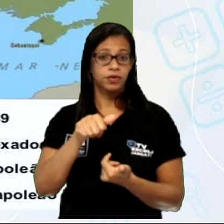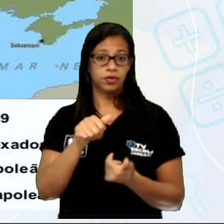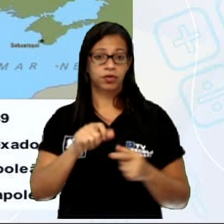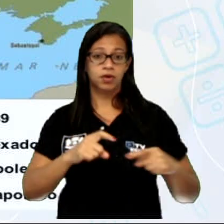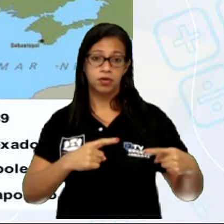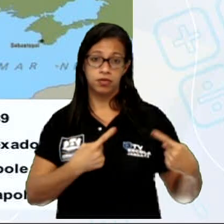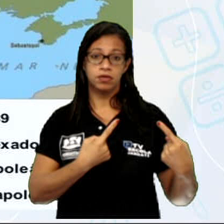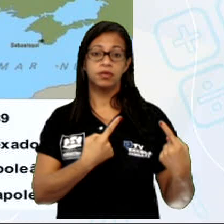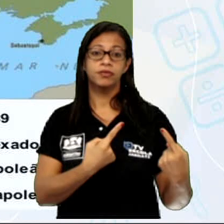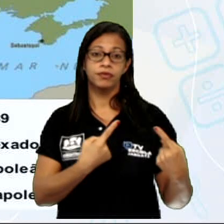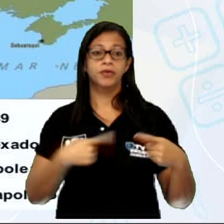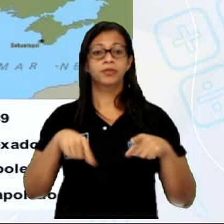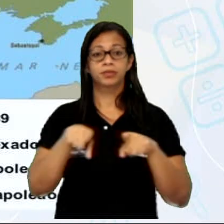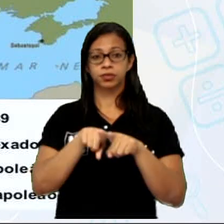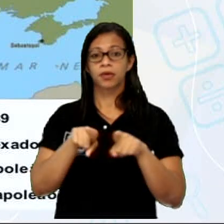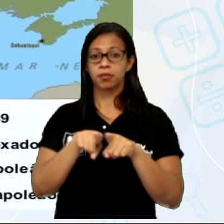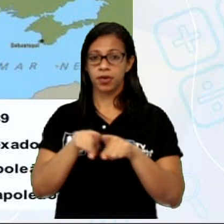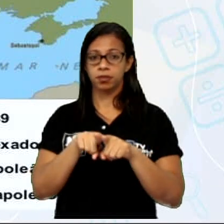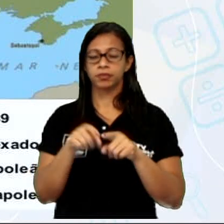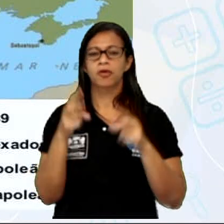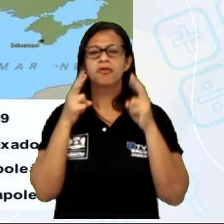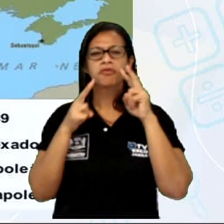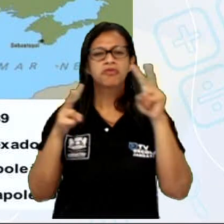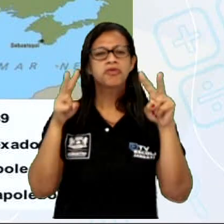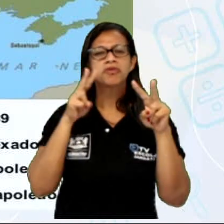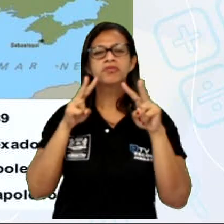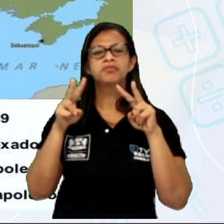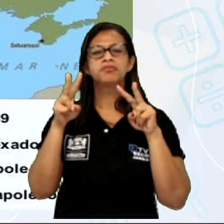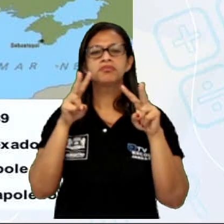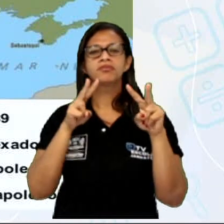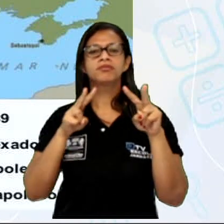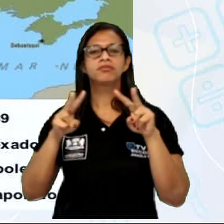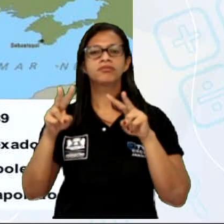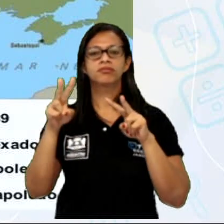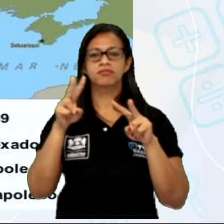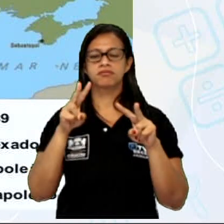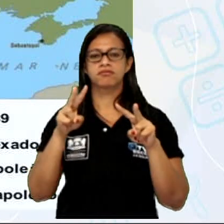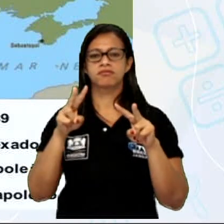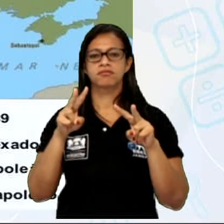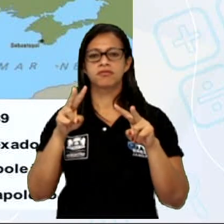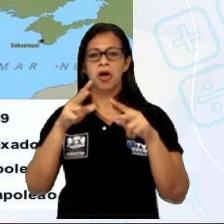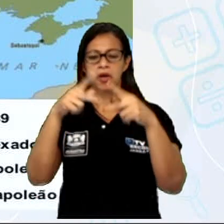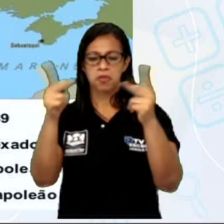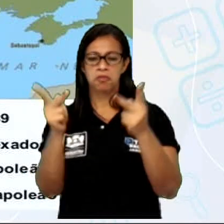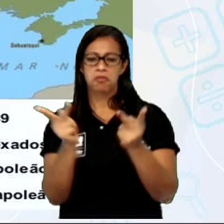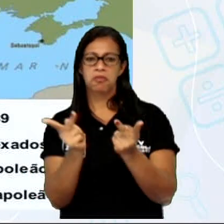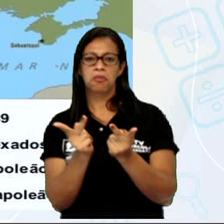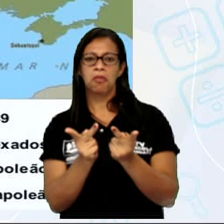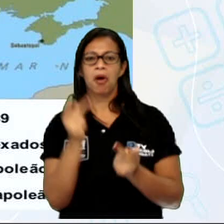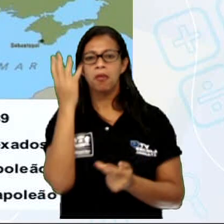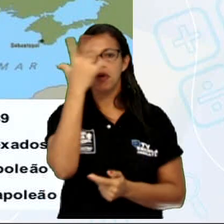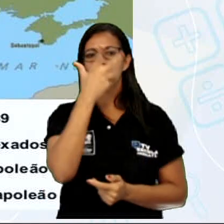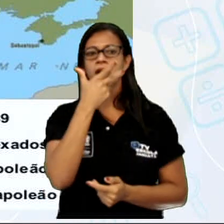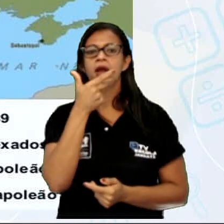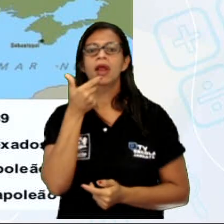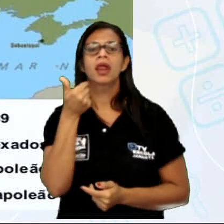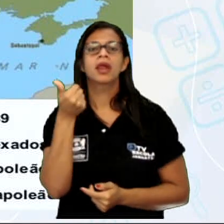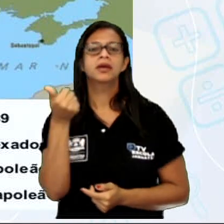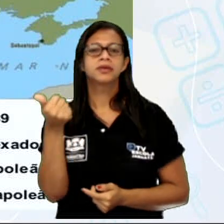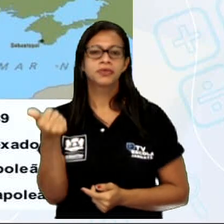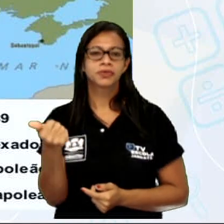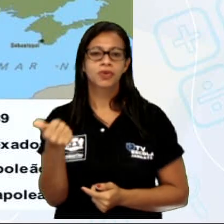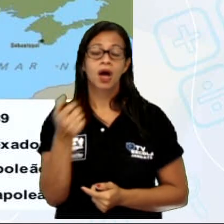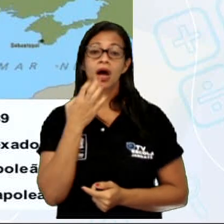né? Veja que mapa esplendoroso. Nós temos aqui a legenda, né? As cores, cada cor